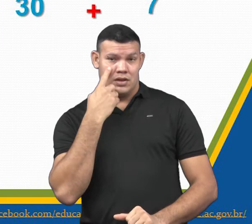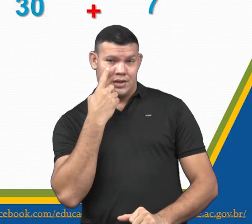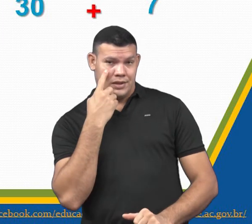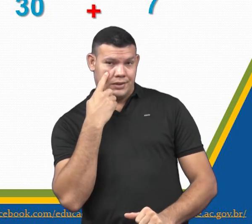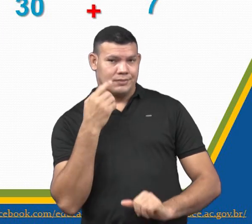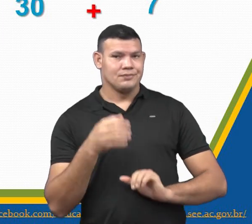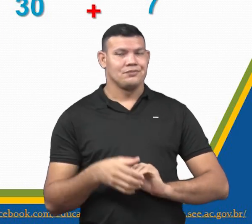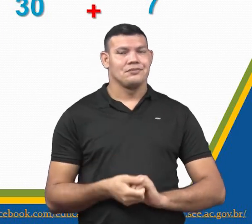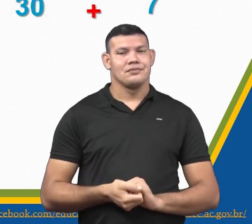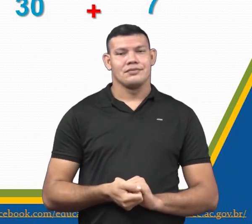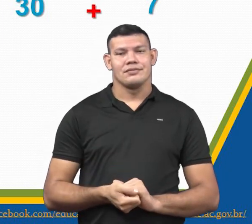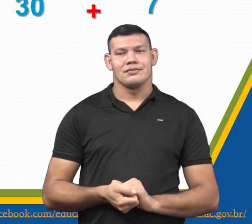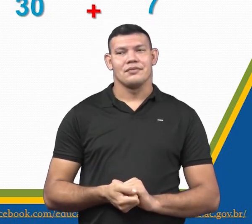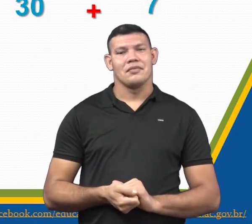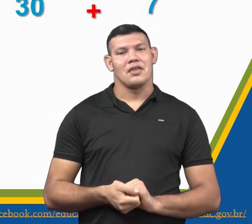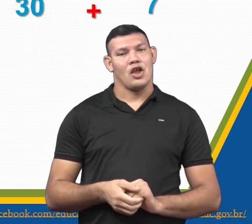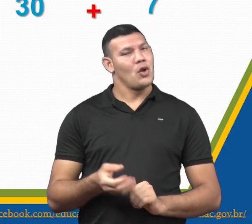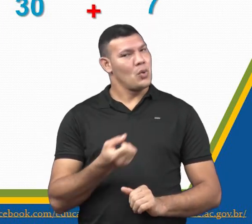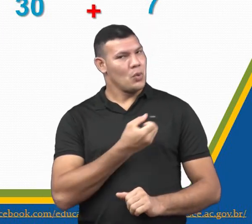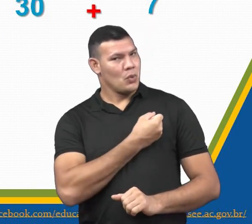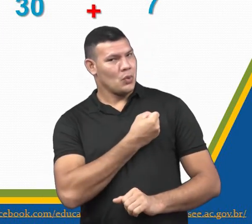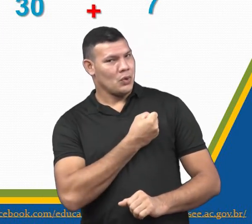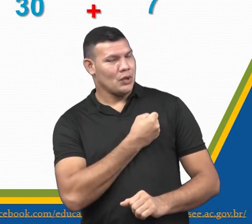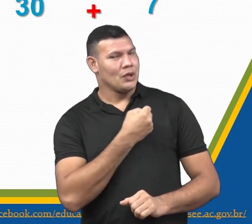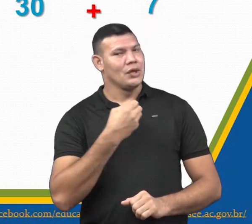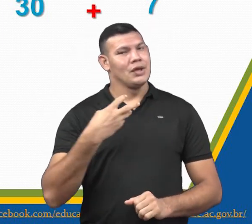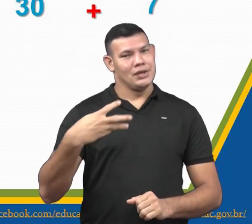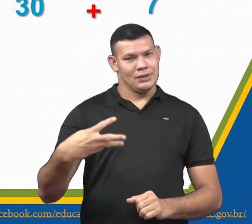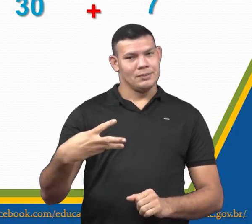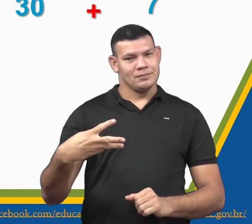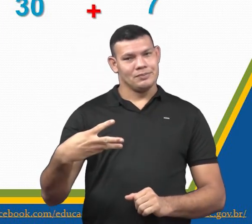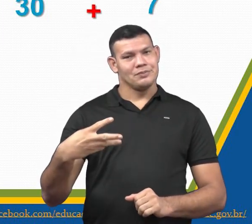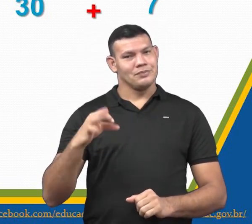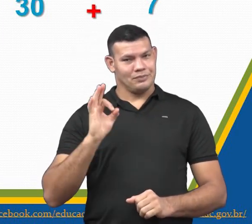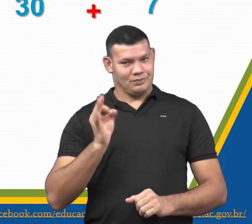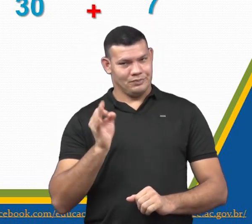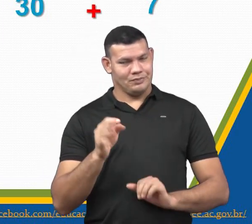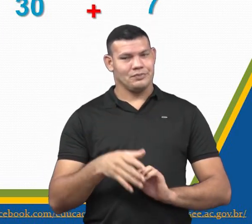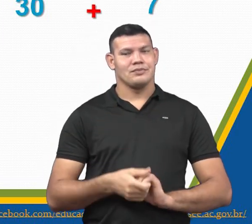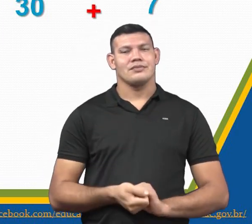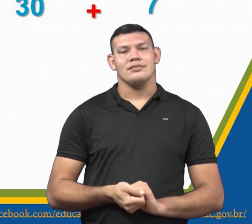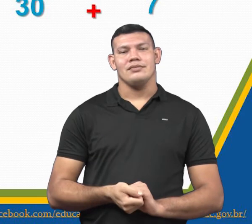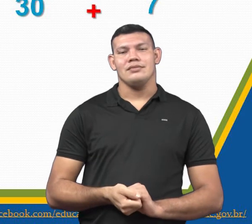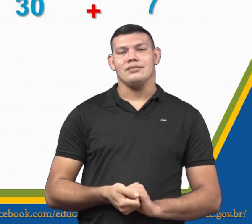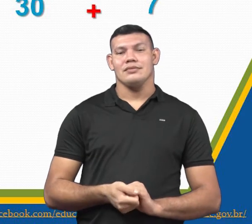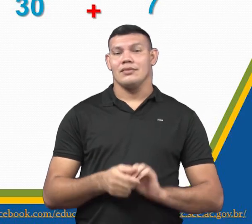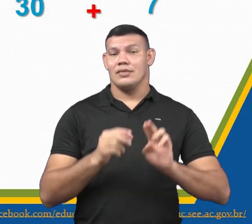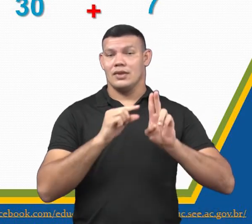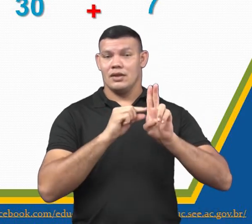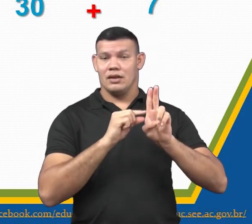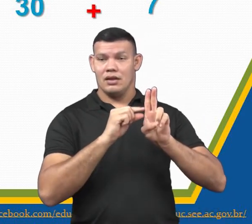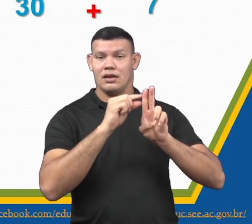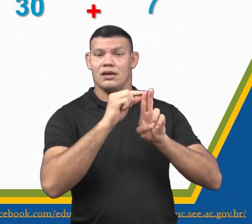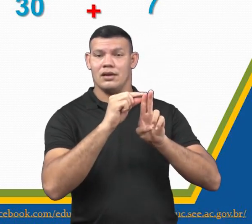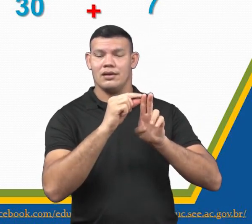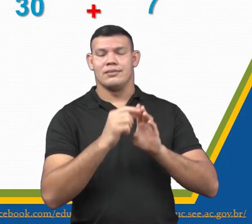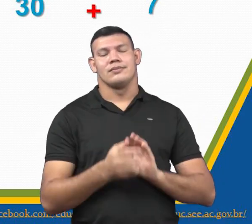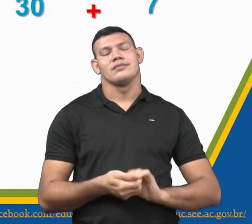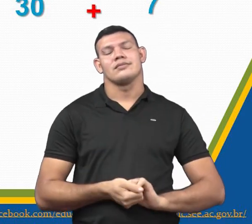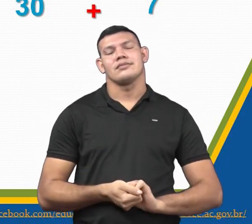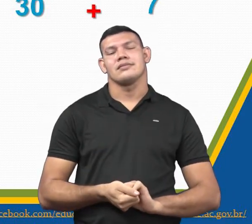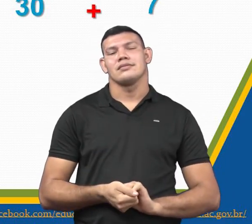Eu tenho o número 3, certinho? Nas dezenas. Então, eu tenho 3